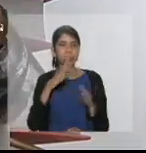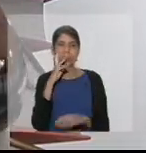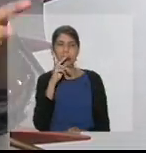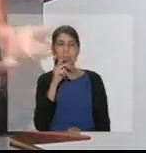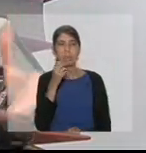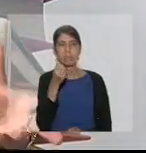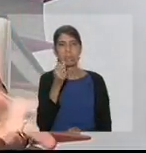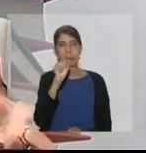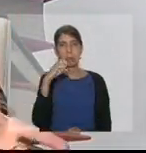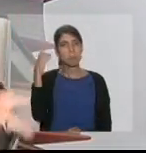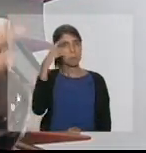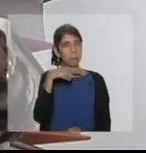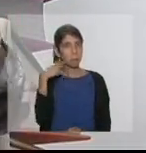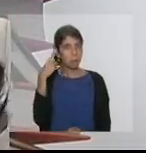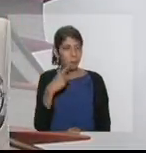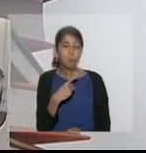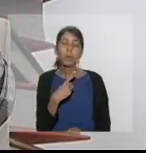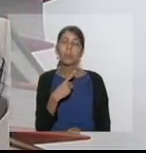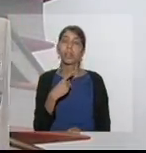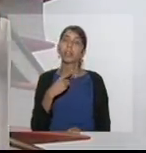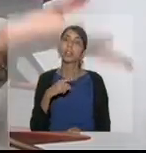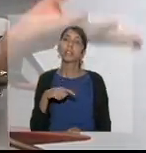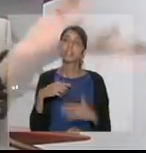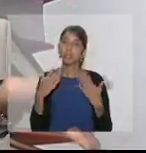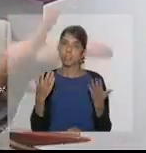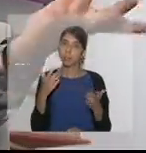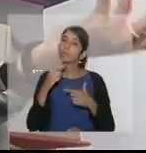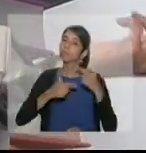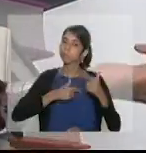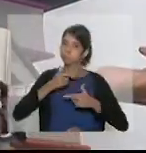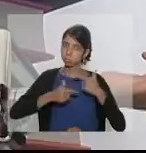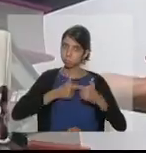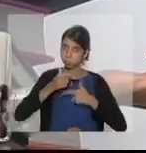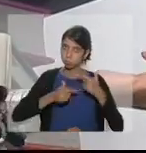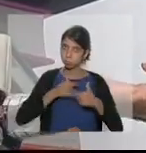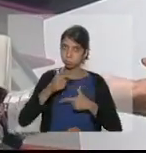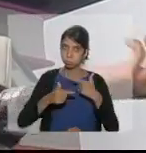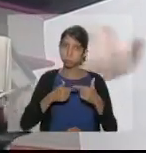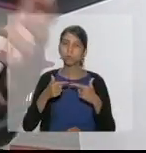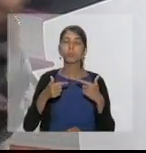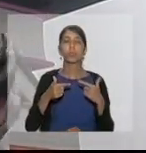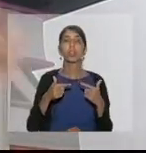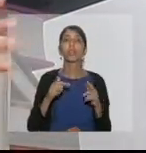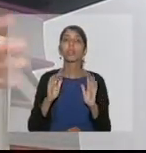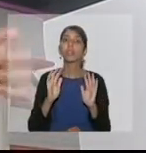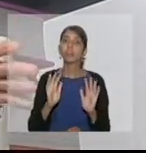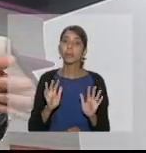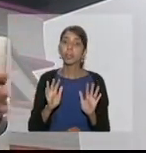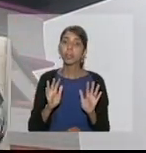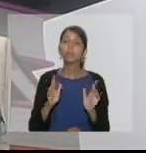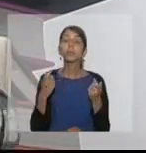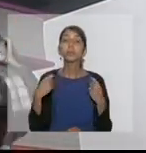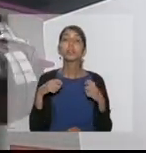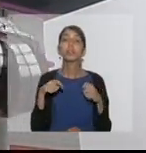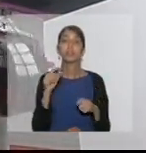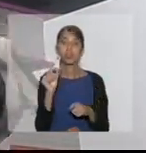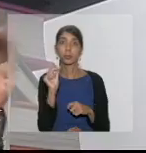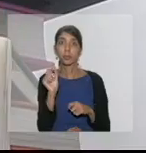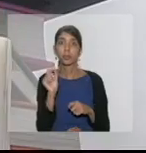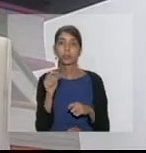umas 6, 8 horas por paciente. Então, quer dizer, é trabalho que eu estou fora do consultório fazendo. Então, para isso, o que você tem que